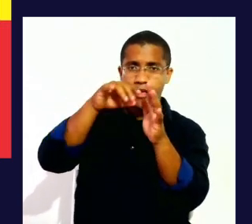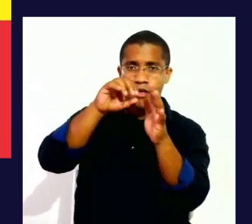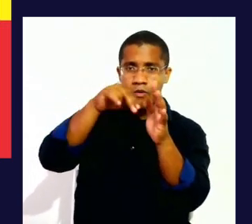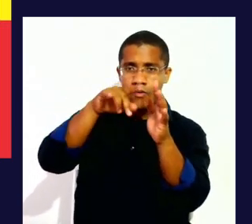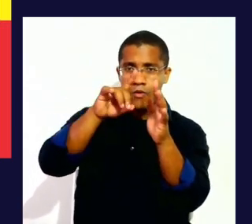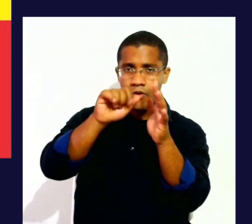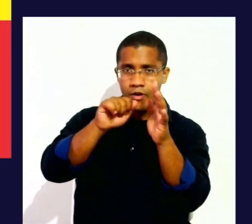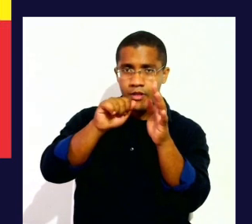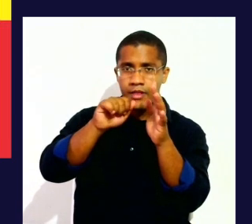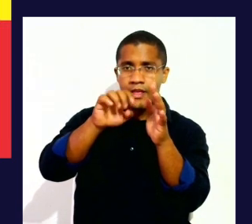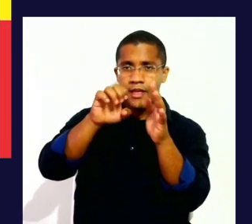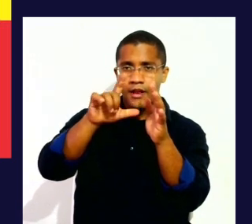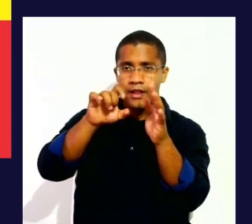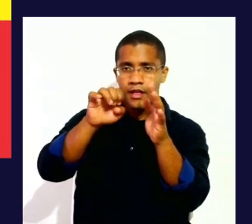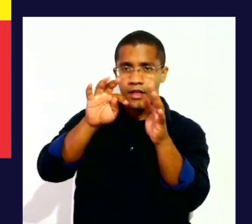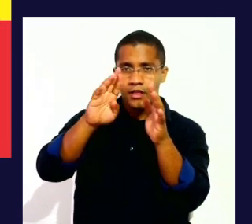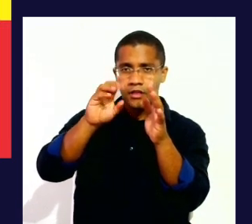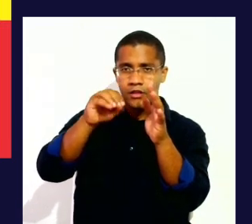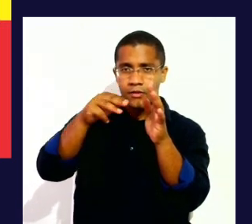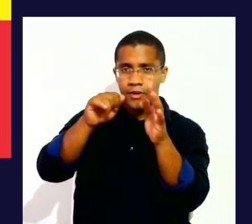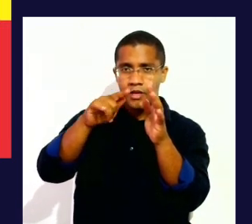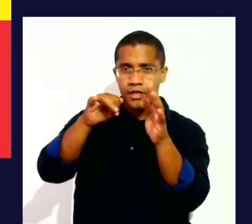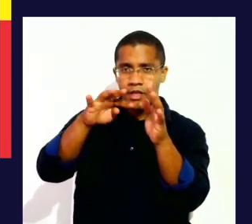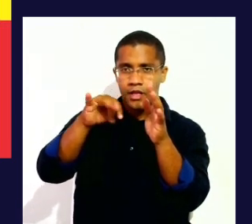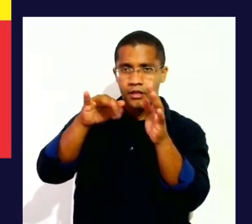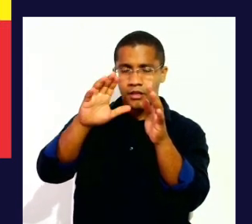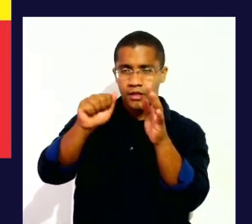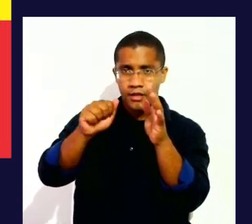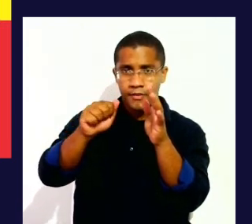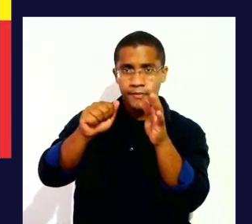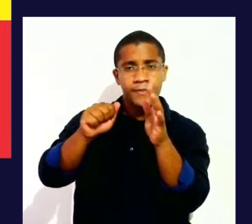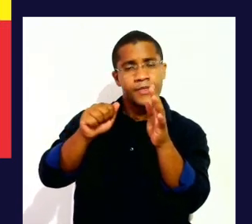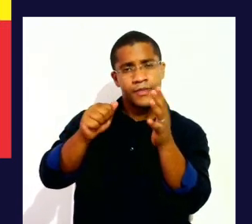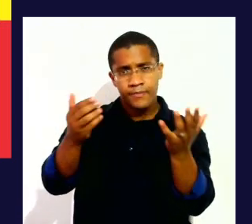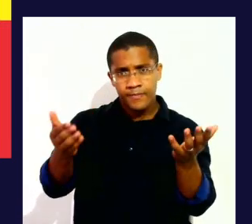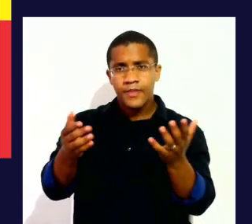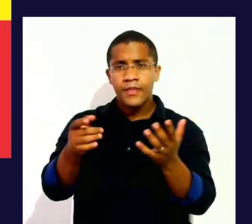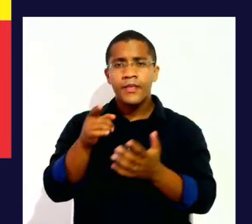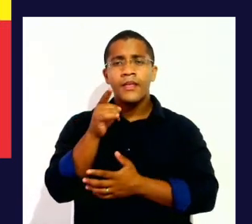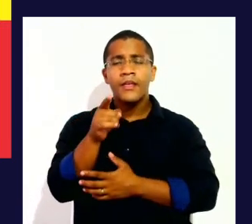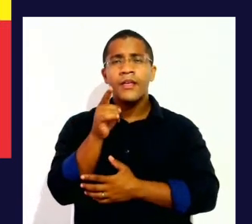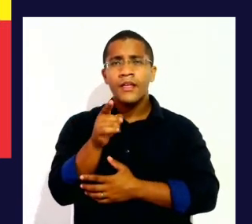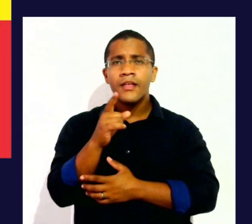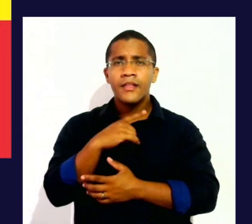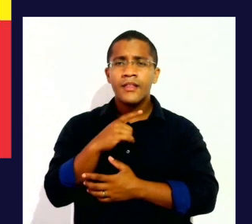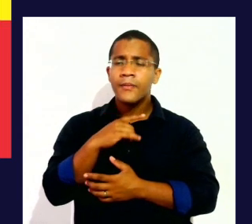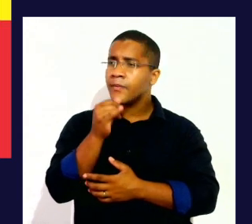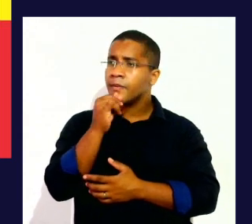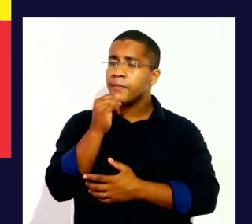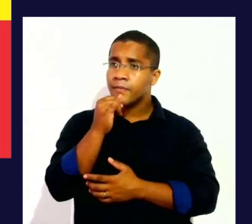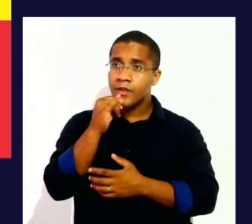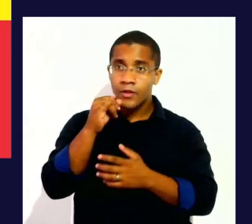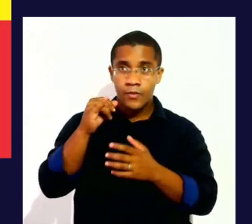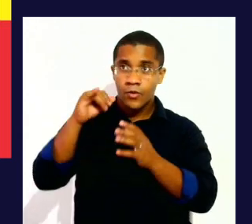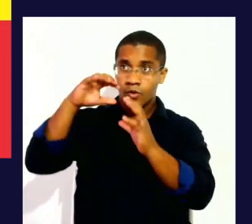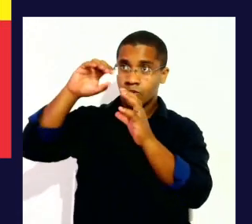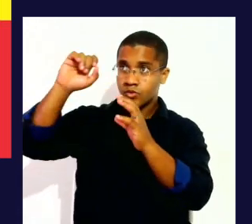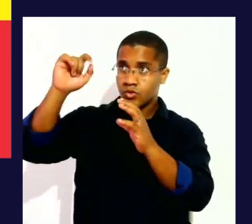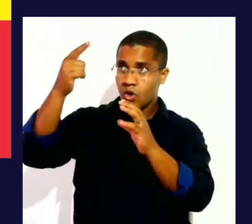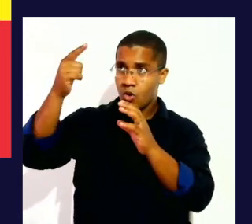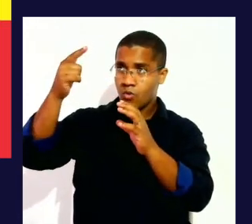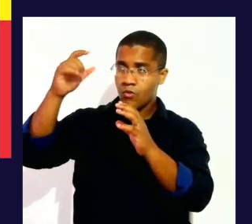preferencialmente de radiação infravermelha. Separando a Terra do Sol, existe o vácuo, o